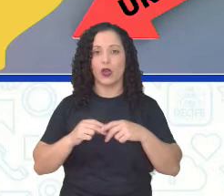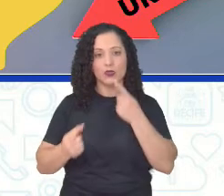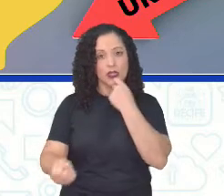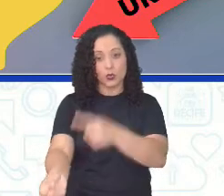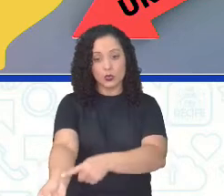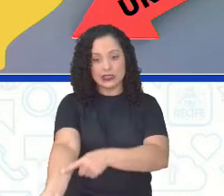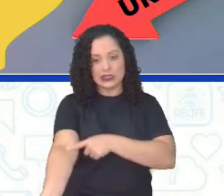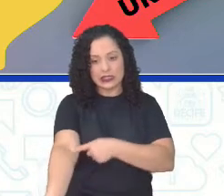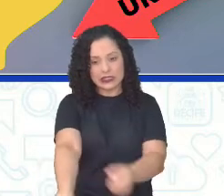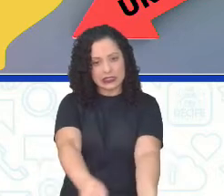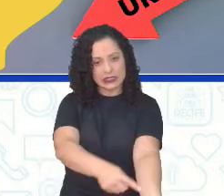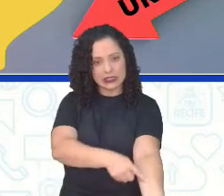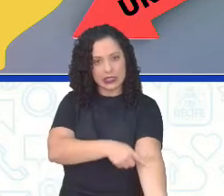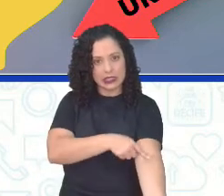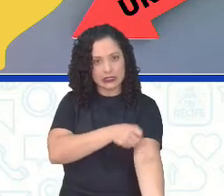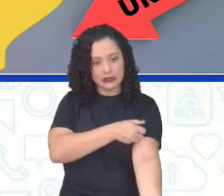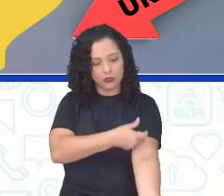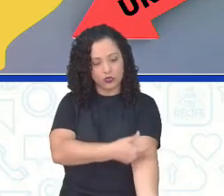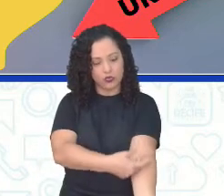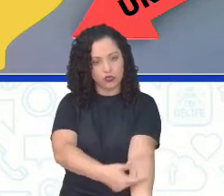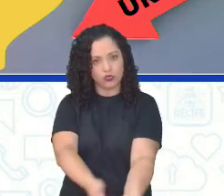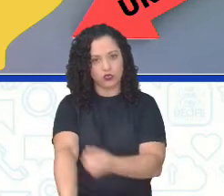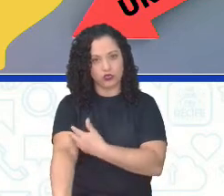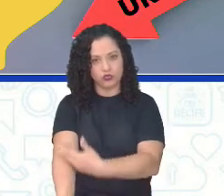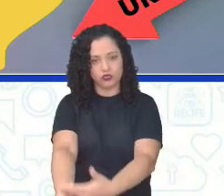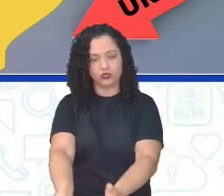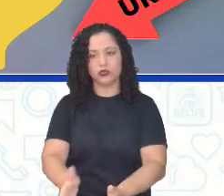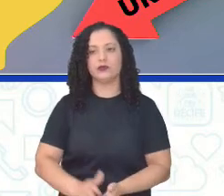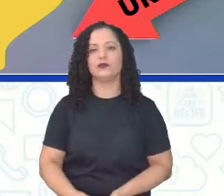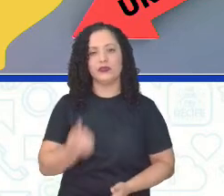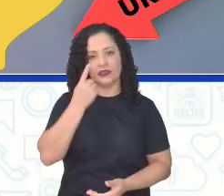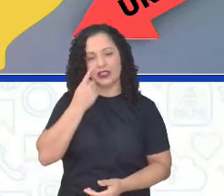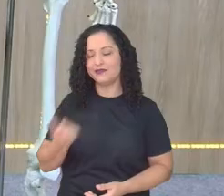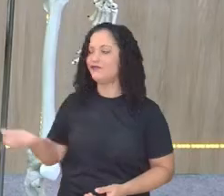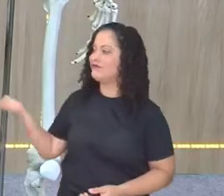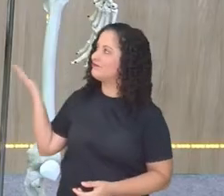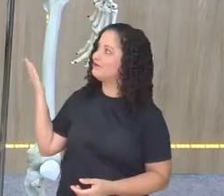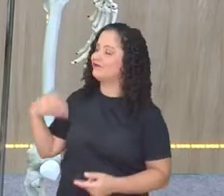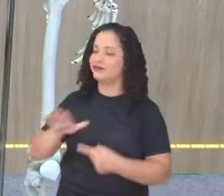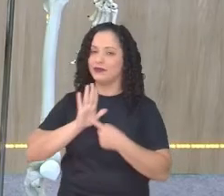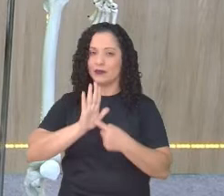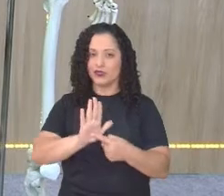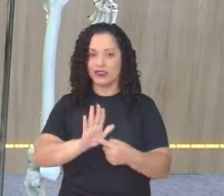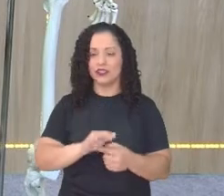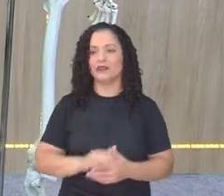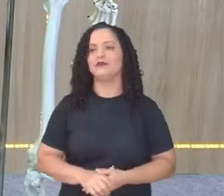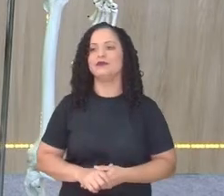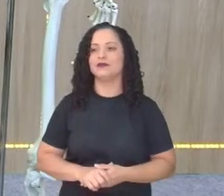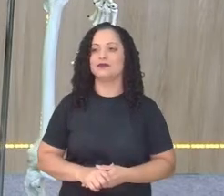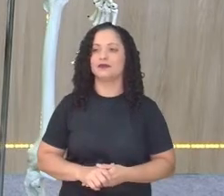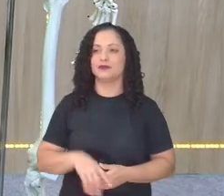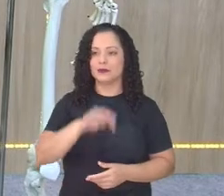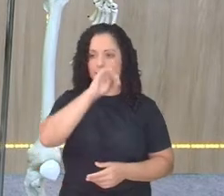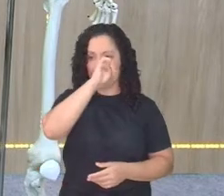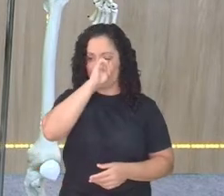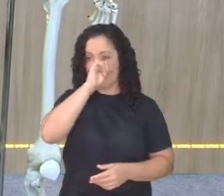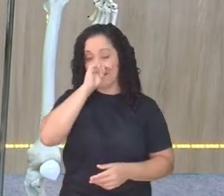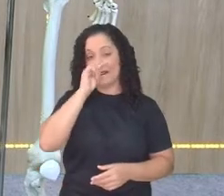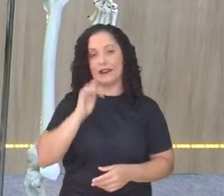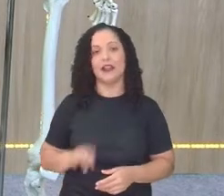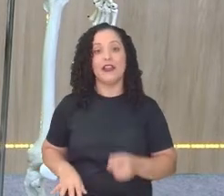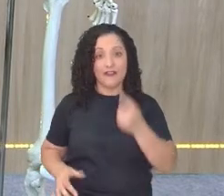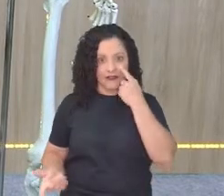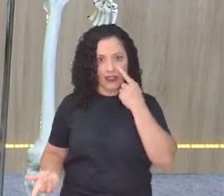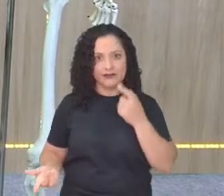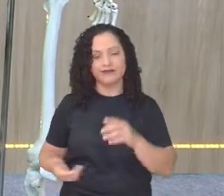que eu vou apontar aqui rapidinho para vocês. Coloca aí para a gente apontar aqui. Vamos lá. Então